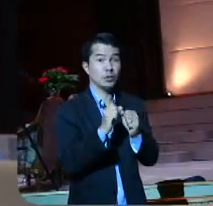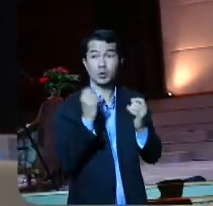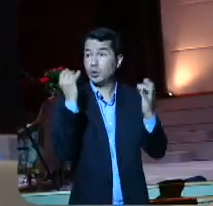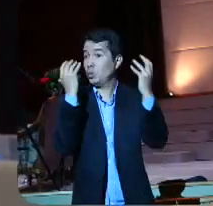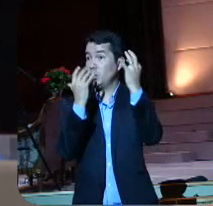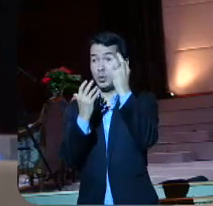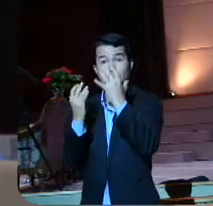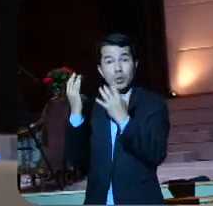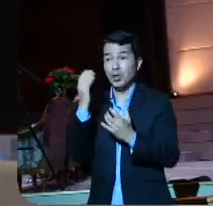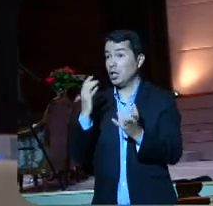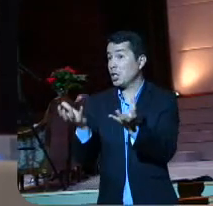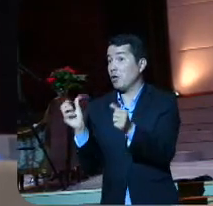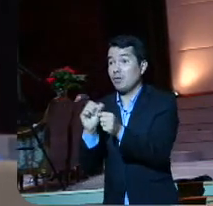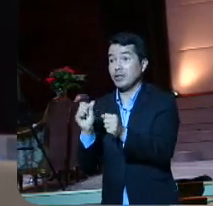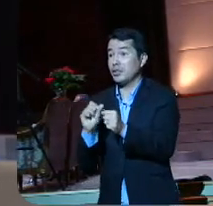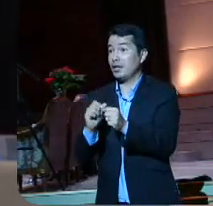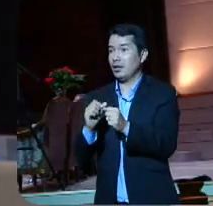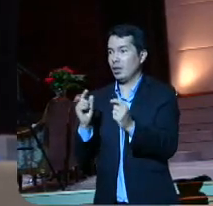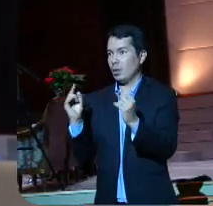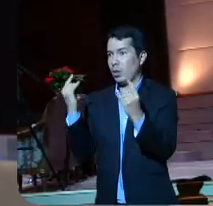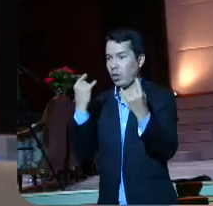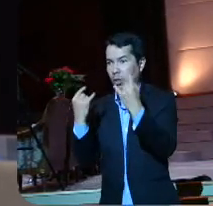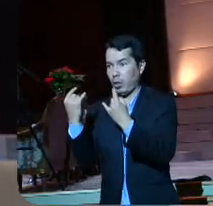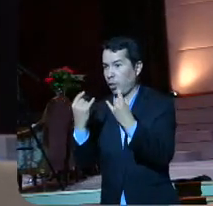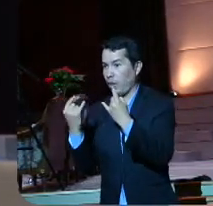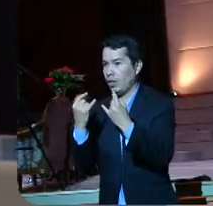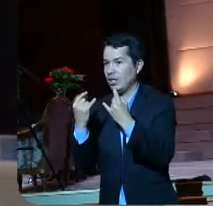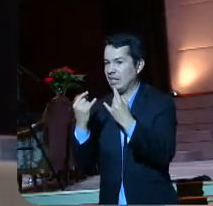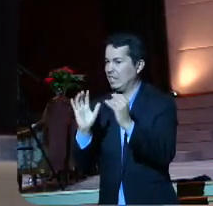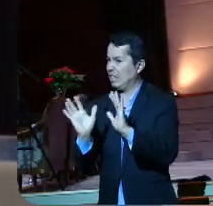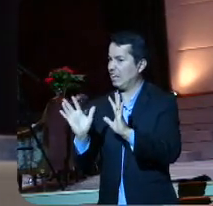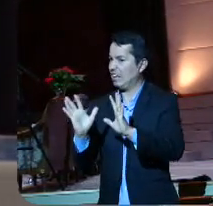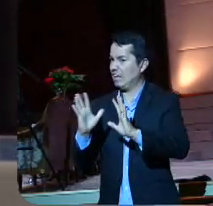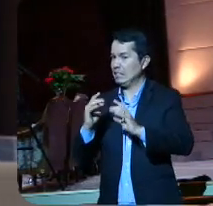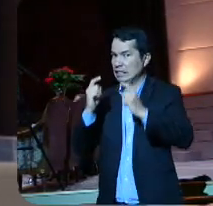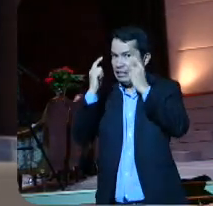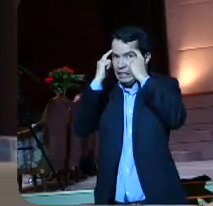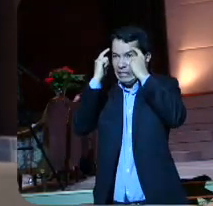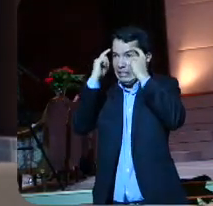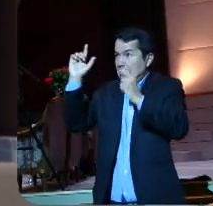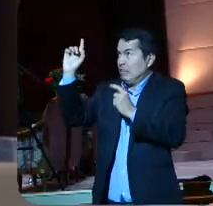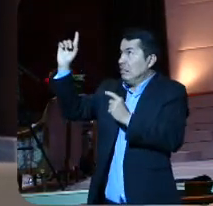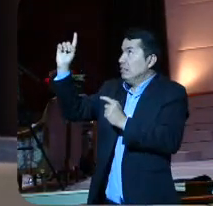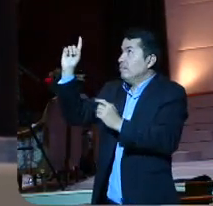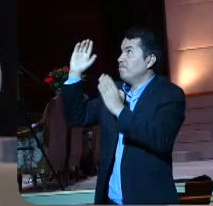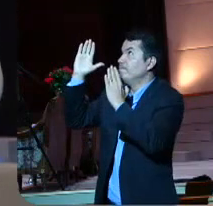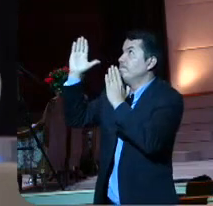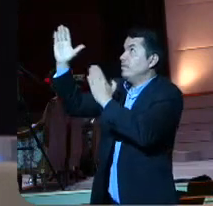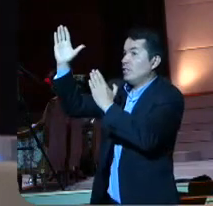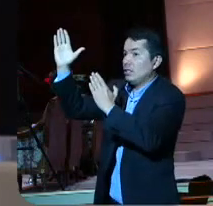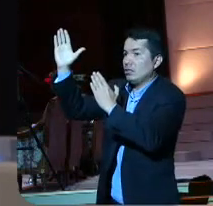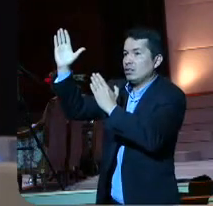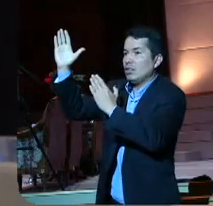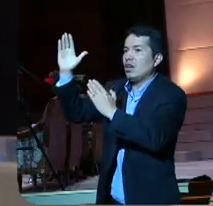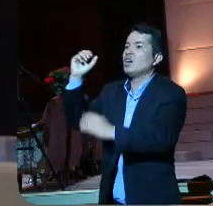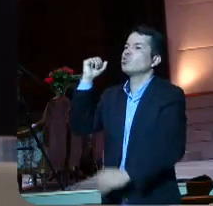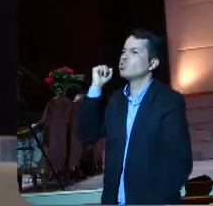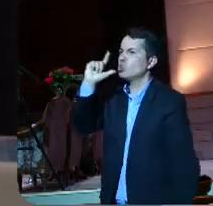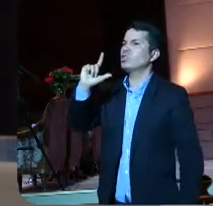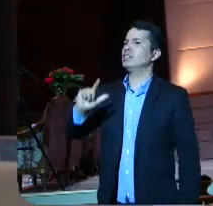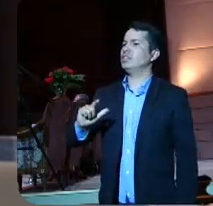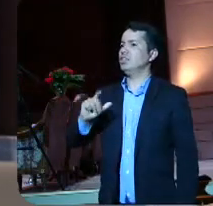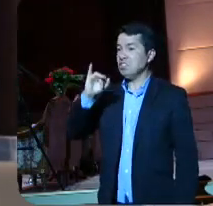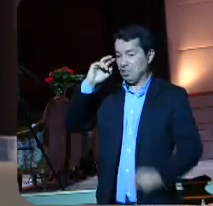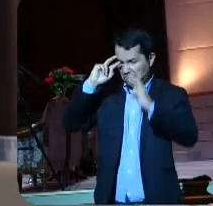eu dobro os joelhos, falo com Ele, Ele revela a sua vontade, E aí eu tenho convicção daquilo que